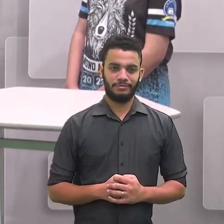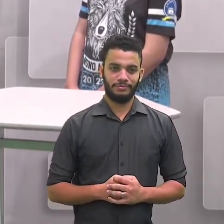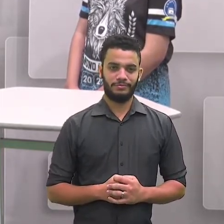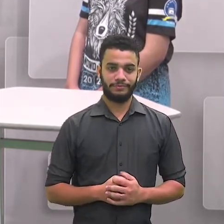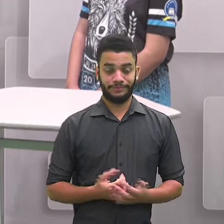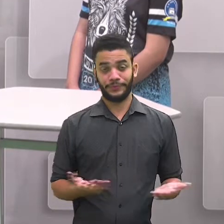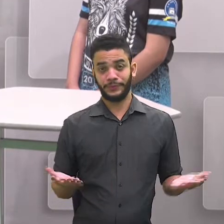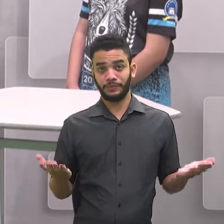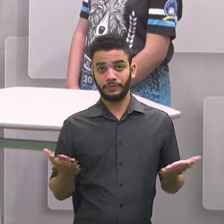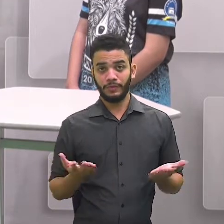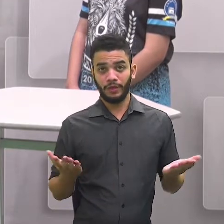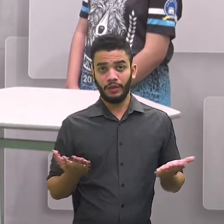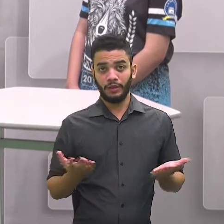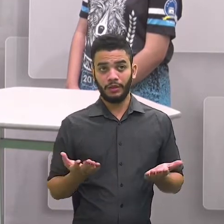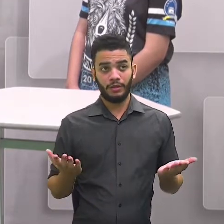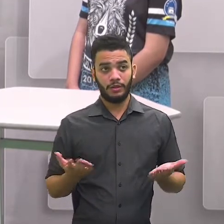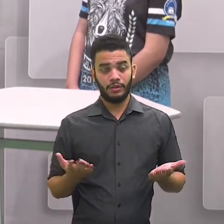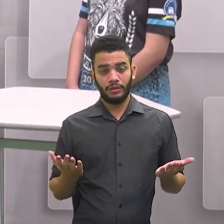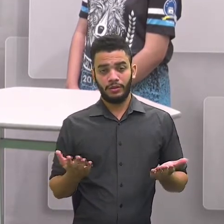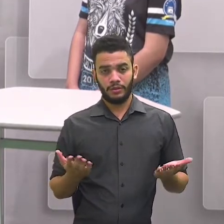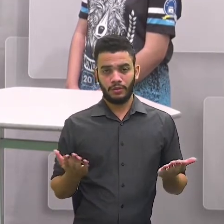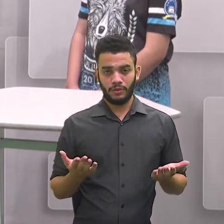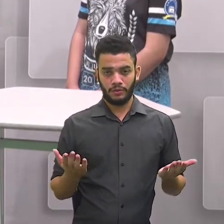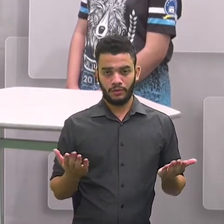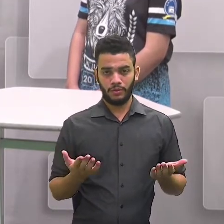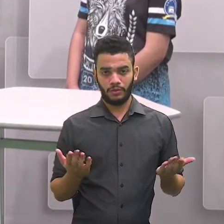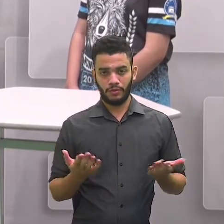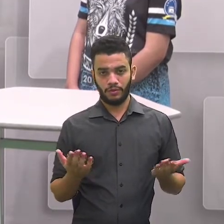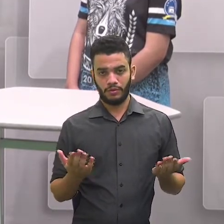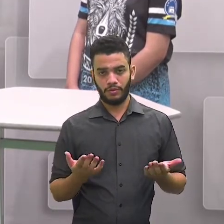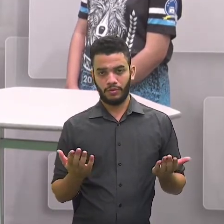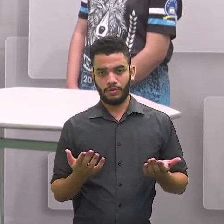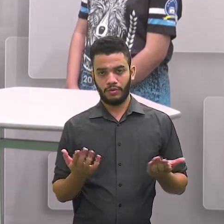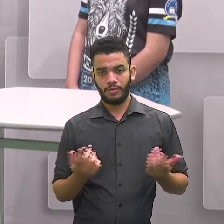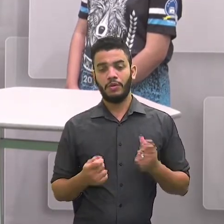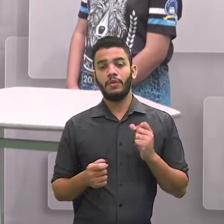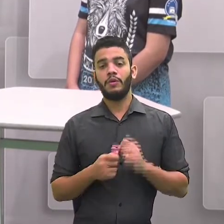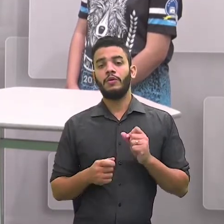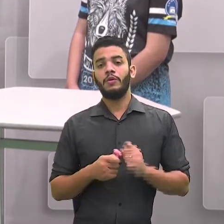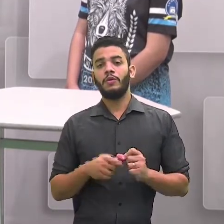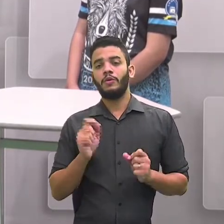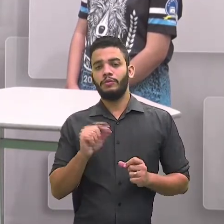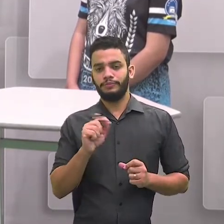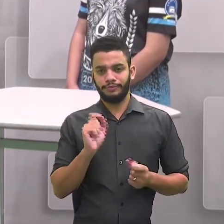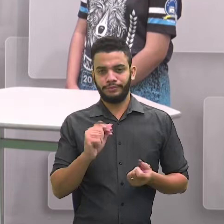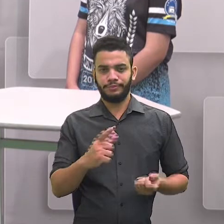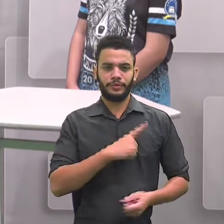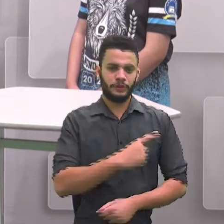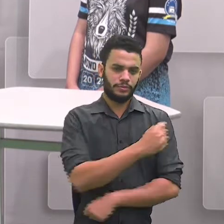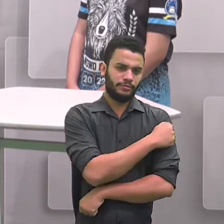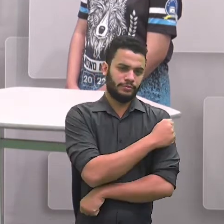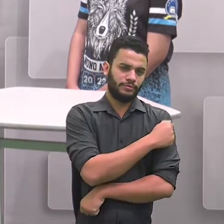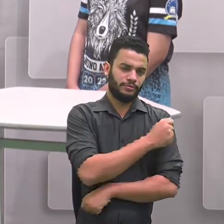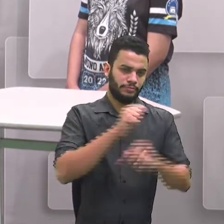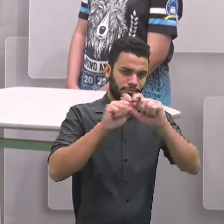Agora, pessoal, vamos assistir alguns estudantes em ação. Vamos